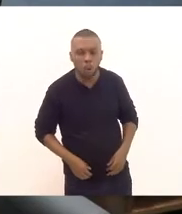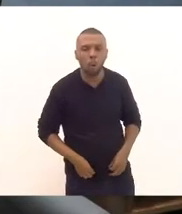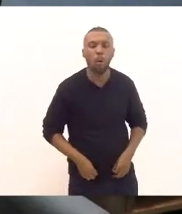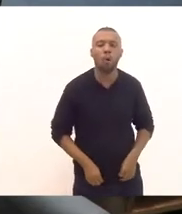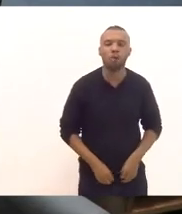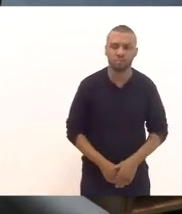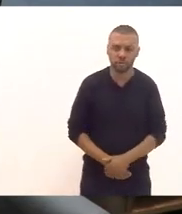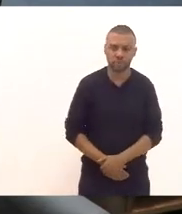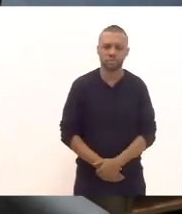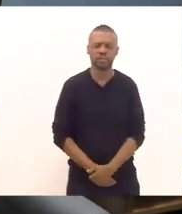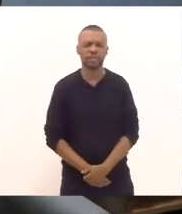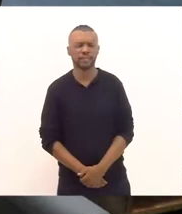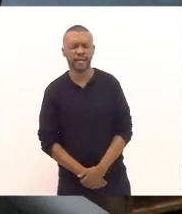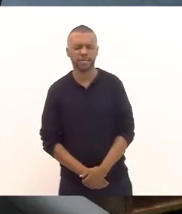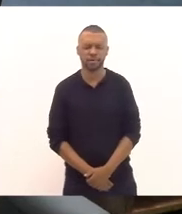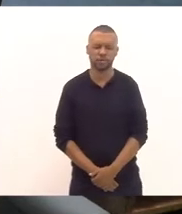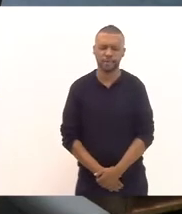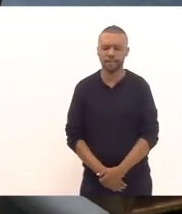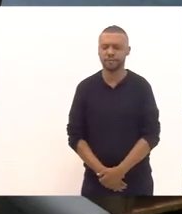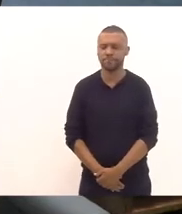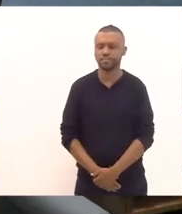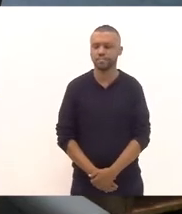E aí